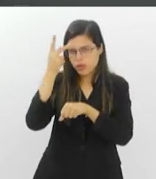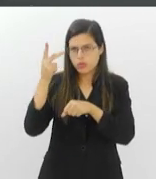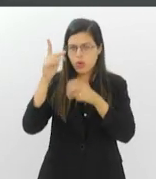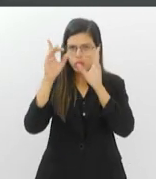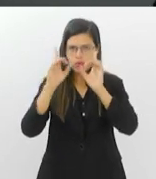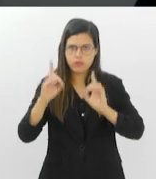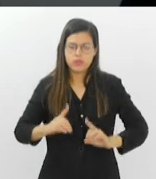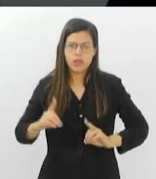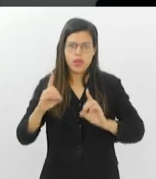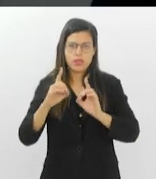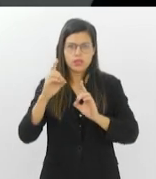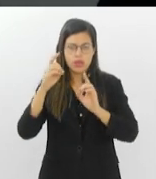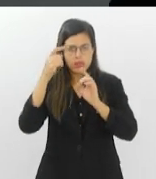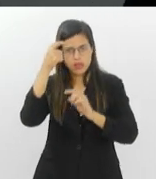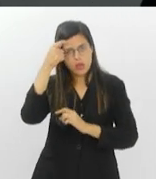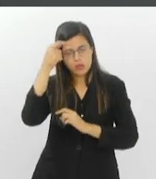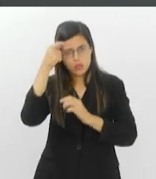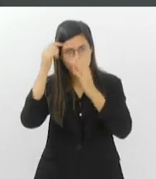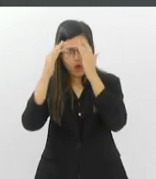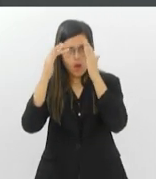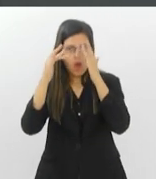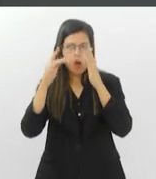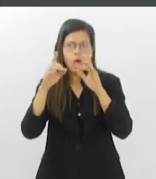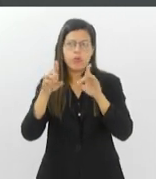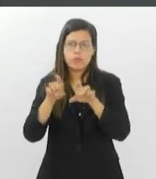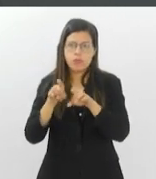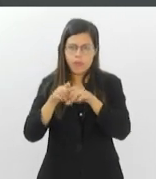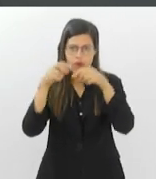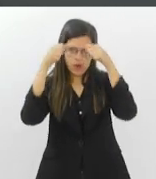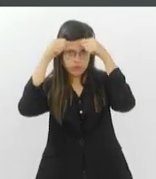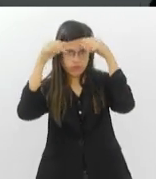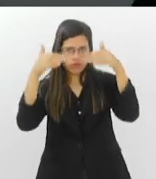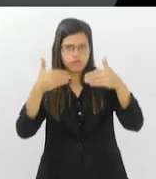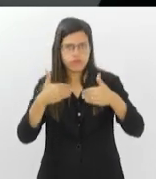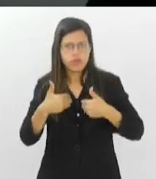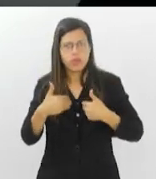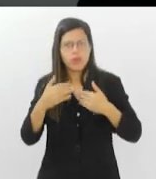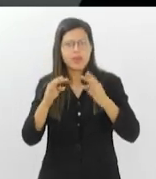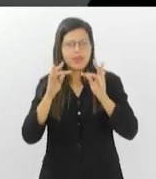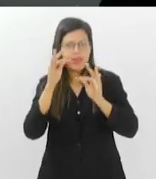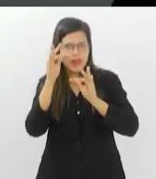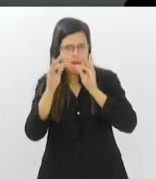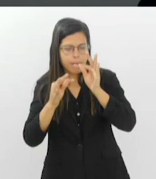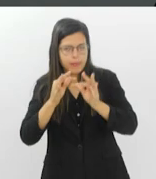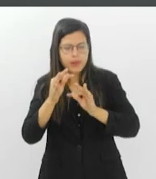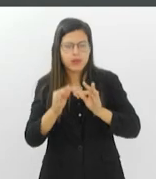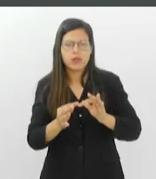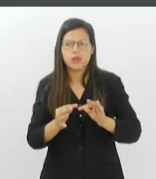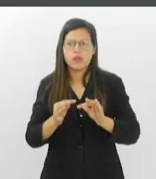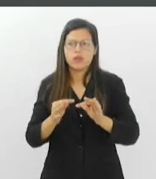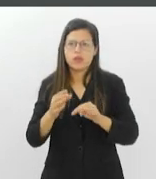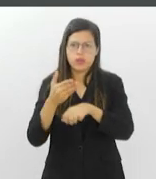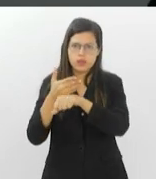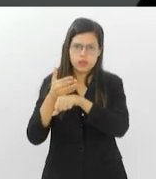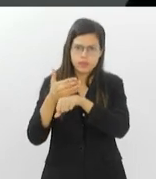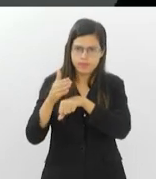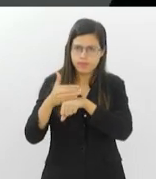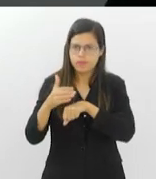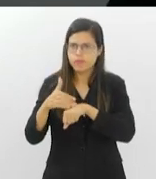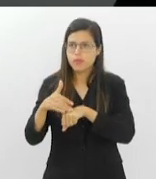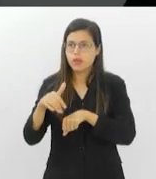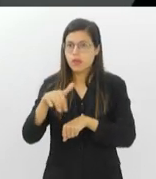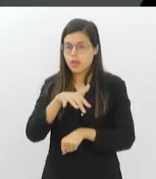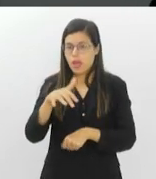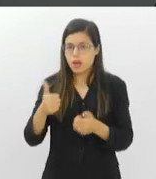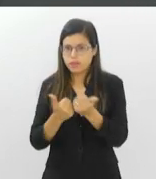e autismo, onde nós trabalhamos com terapias, acompanhamento continuado, isso na área da saúde. Na área da assistência social, nós